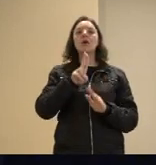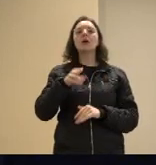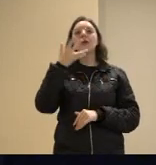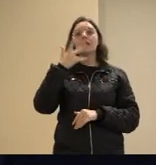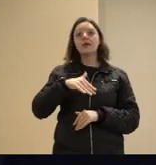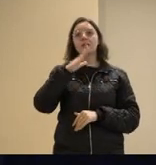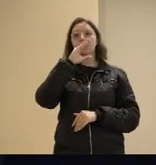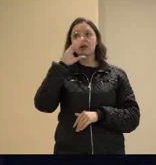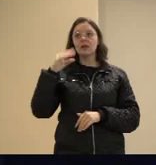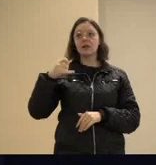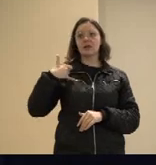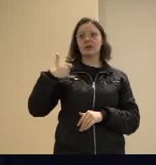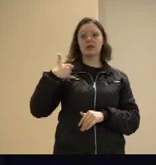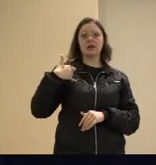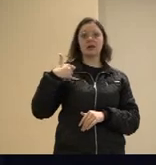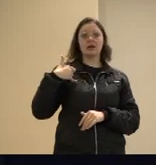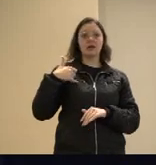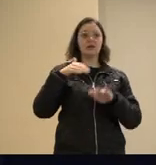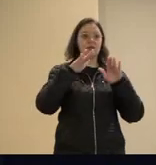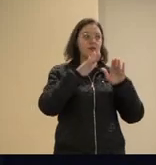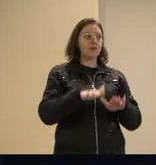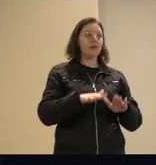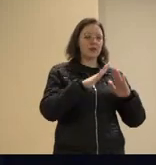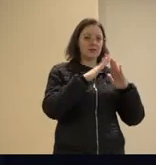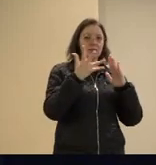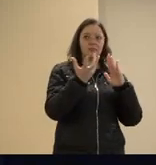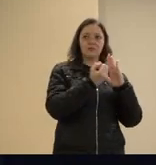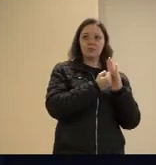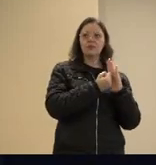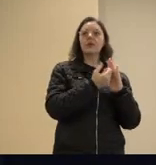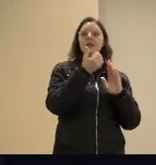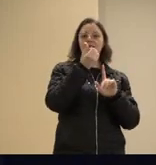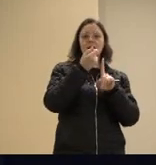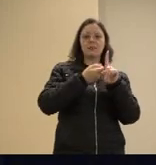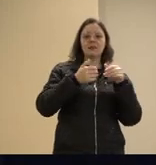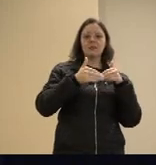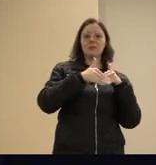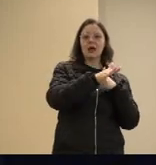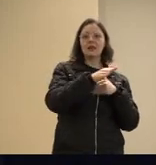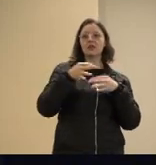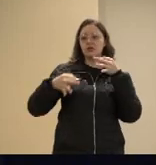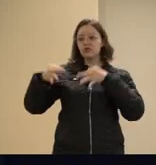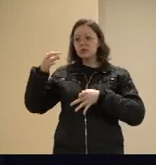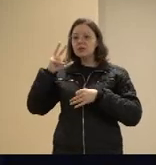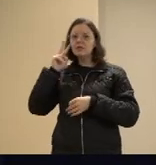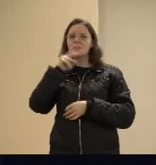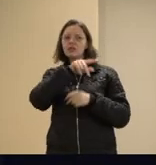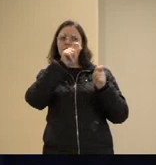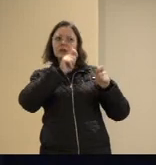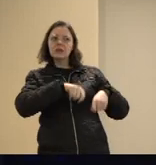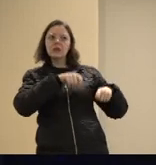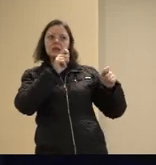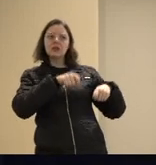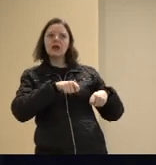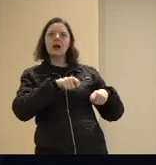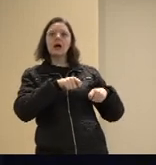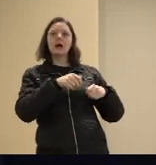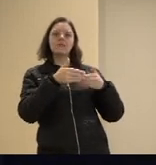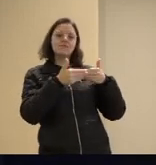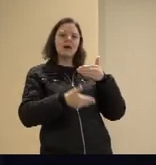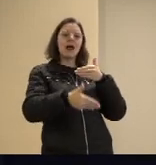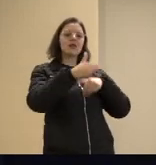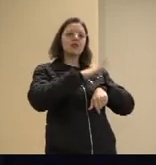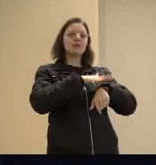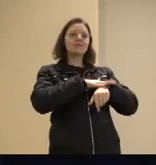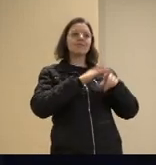adolescentes acolhidos há mais de 6 meses, constatado pelo juiz que, diante das peculiaridades, haja possível excesso de prazo no acolhimento, sem